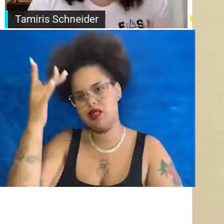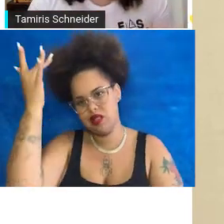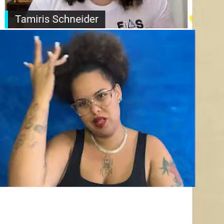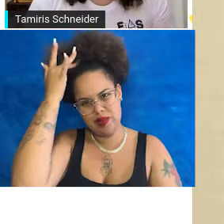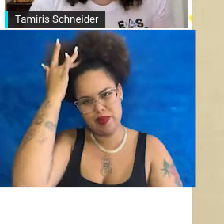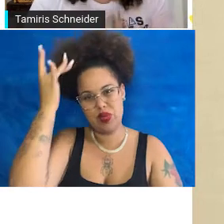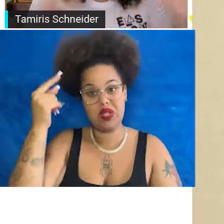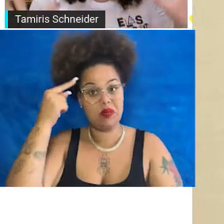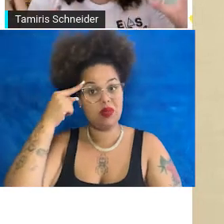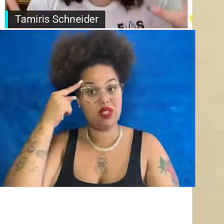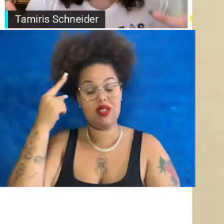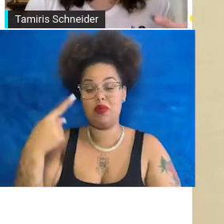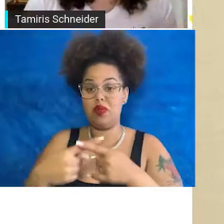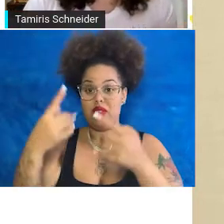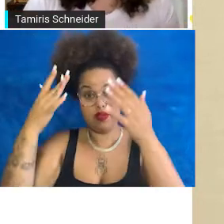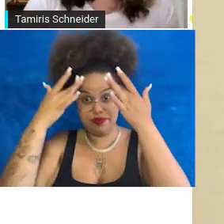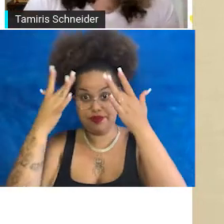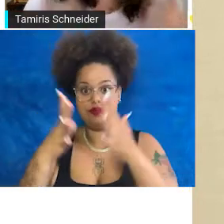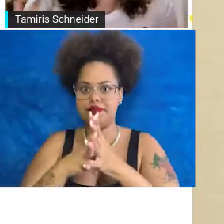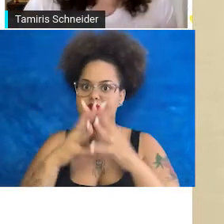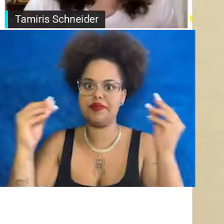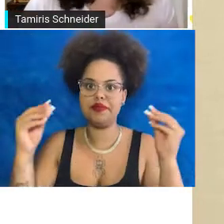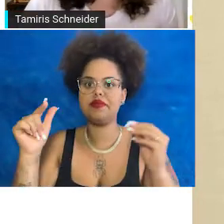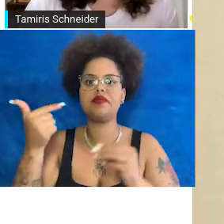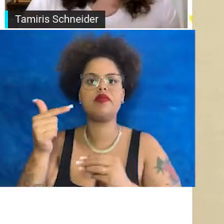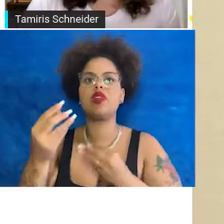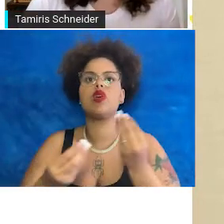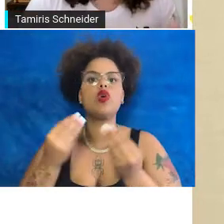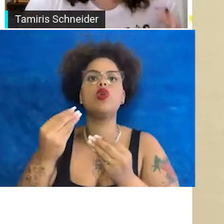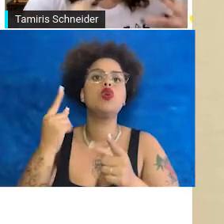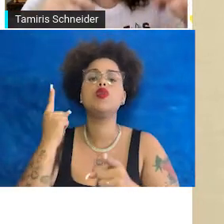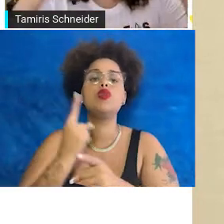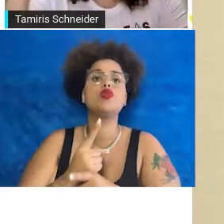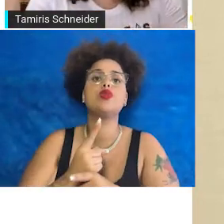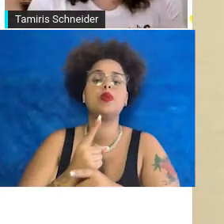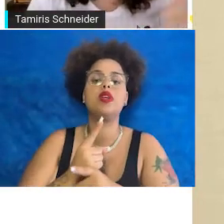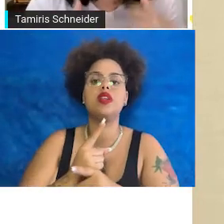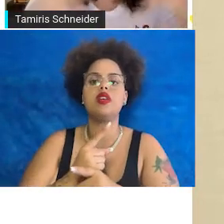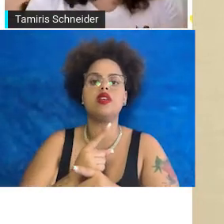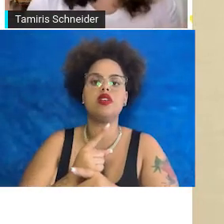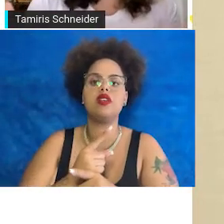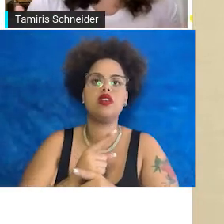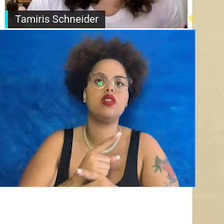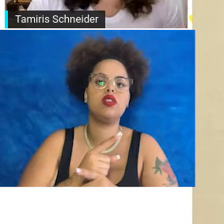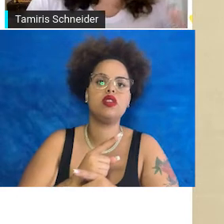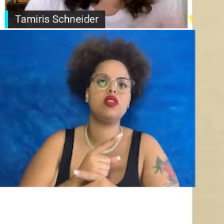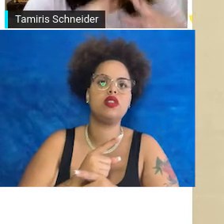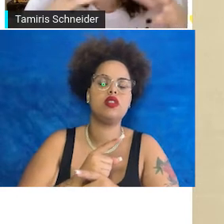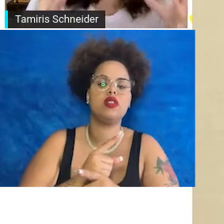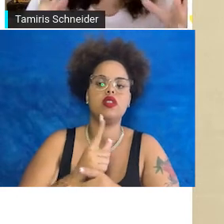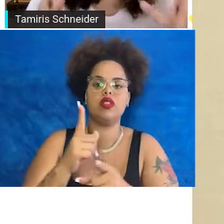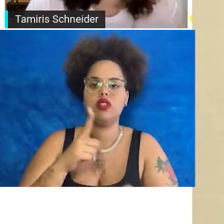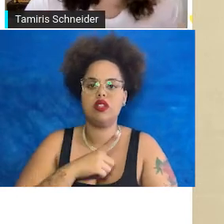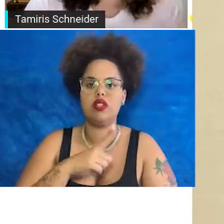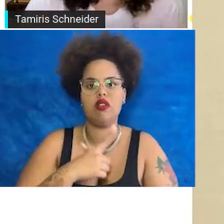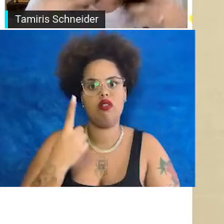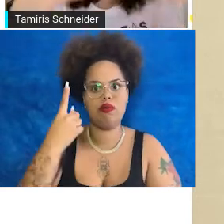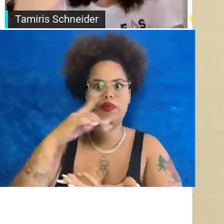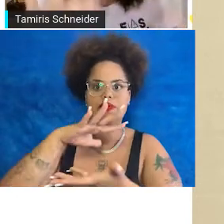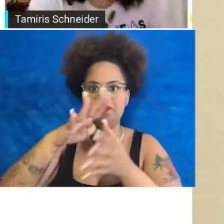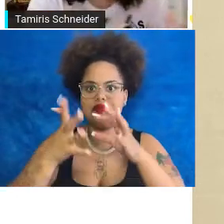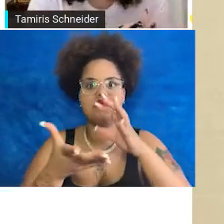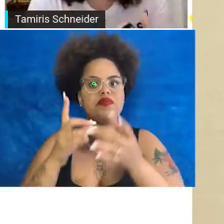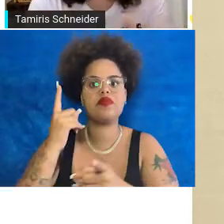de pensar, porque a gente se perde. Não tem como a gente descobrir e ter uma bola de cristal para saber o